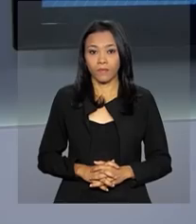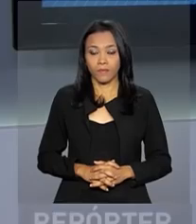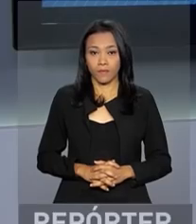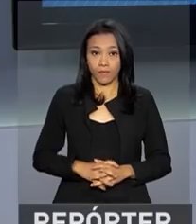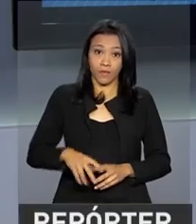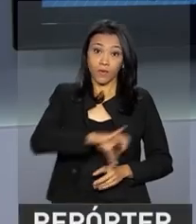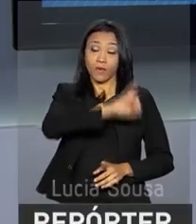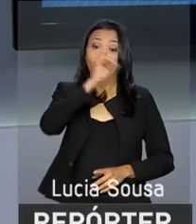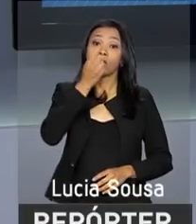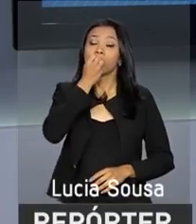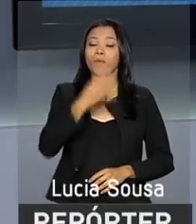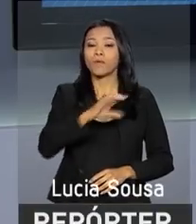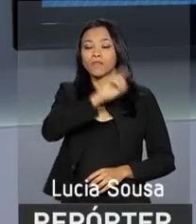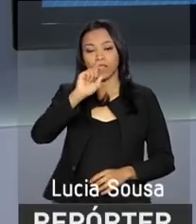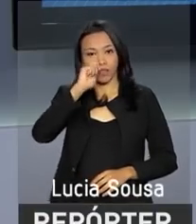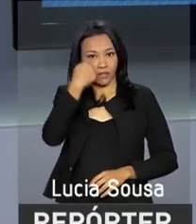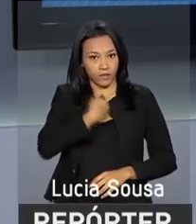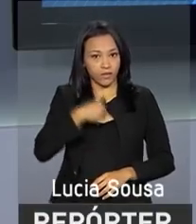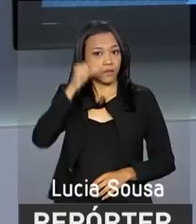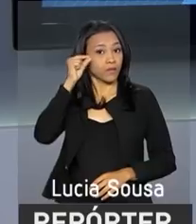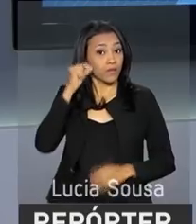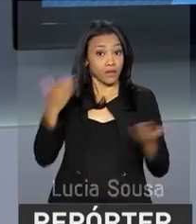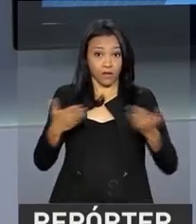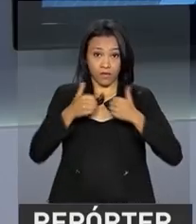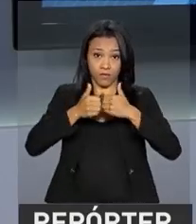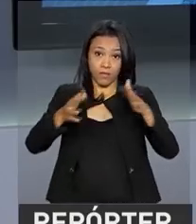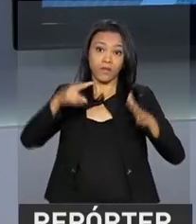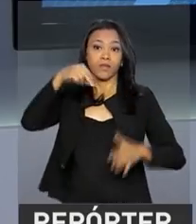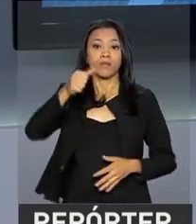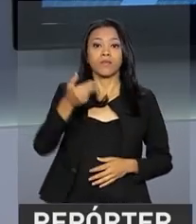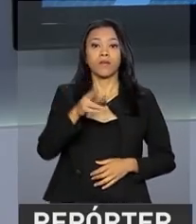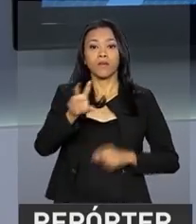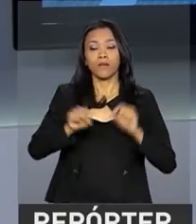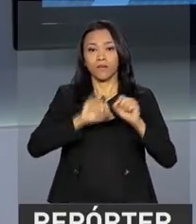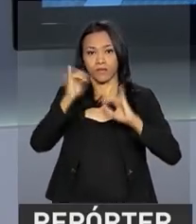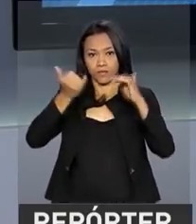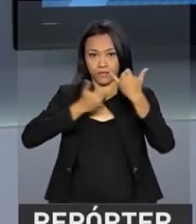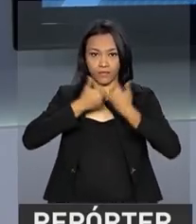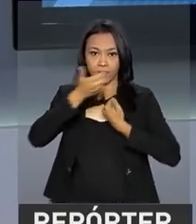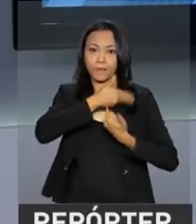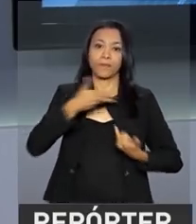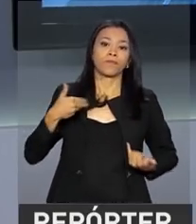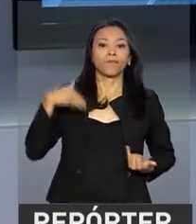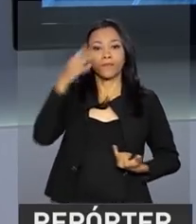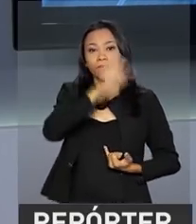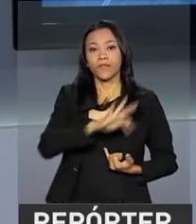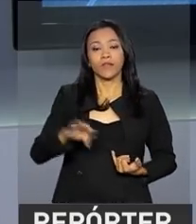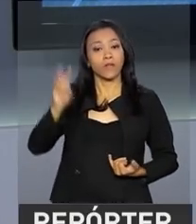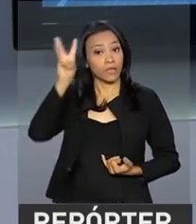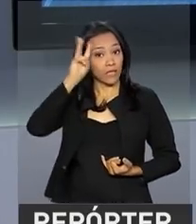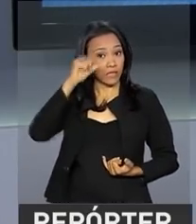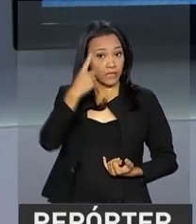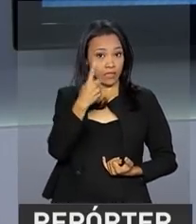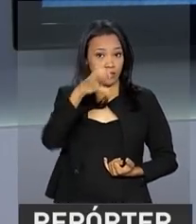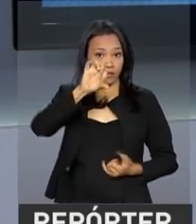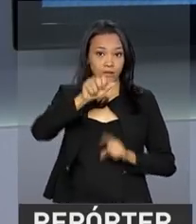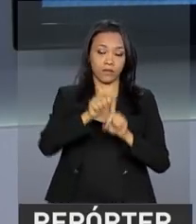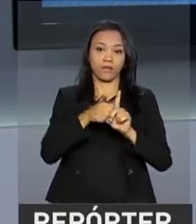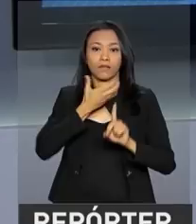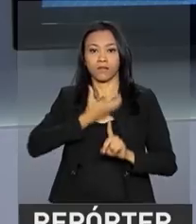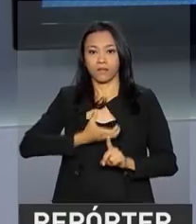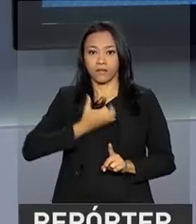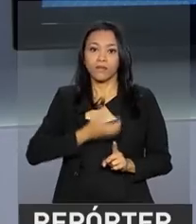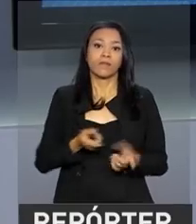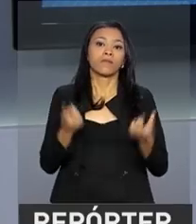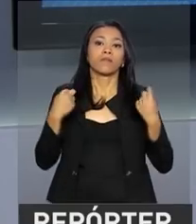olá bom dia sou thaíssa dias e começa agora o repórter nbr com as notícias do governo federal desta terça feira 19 de